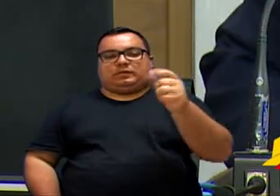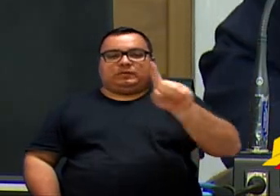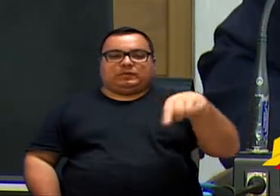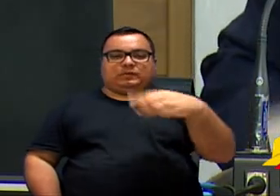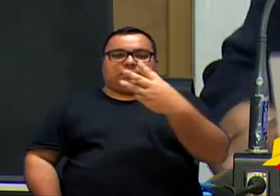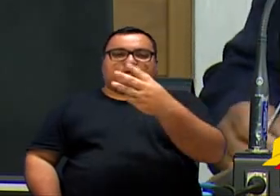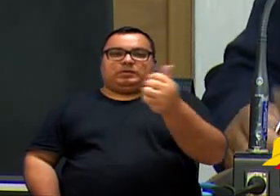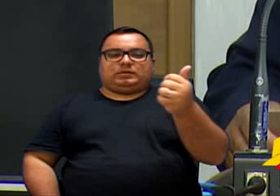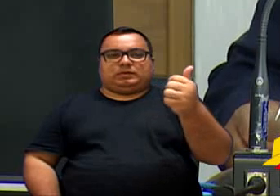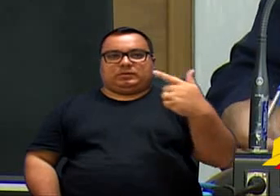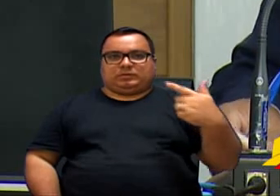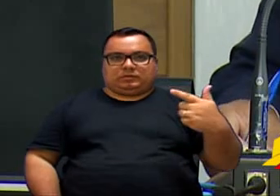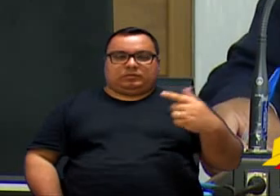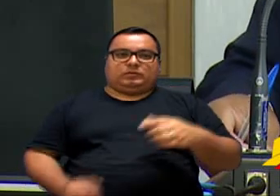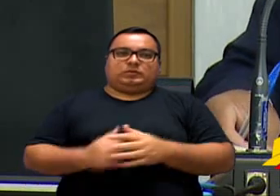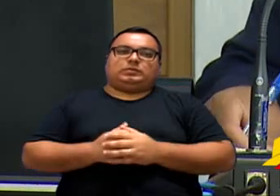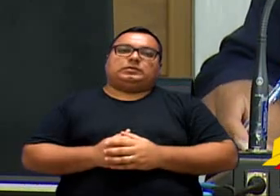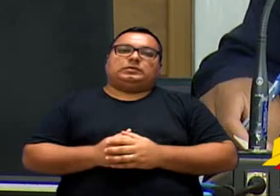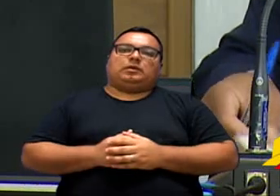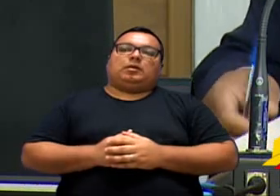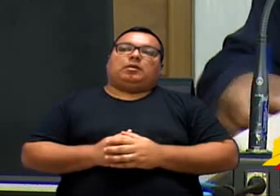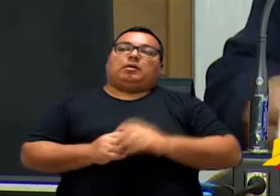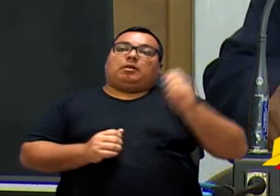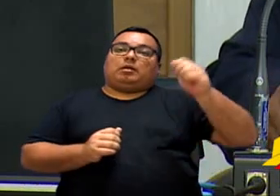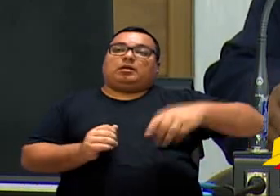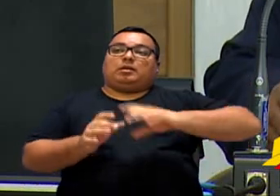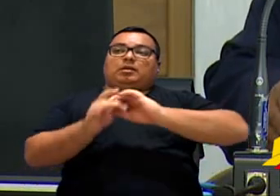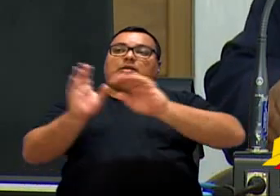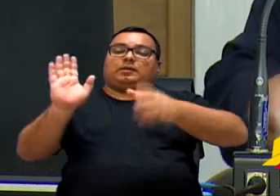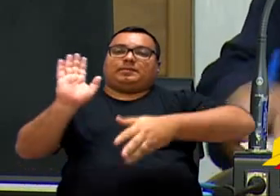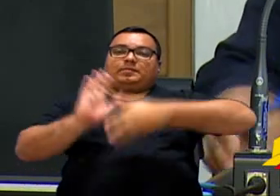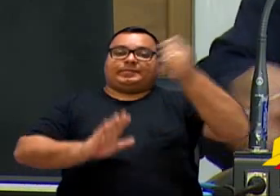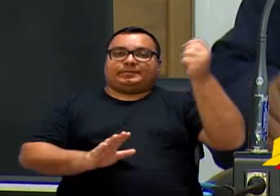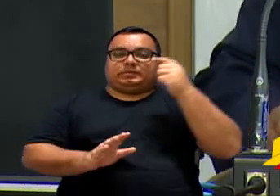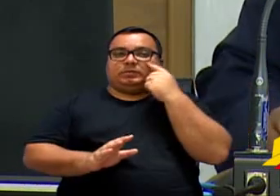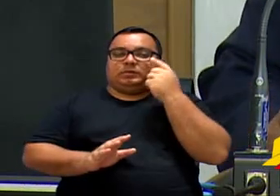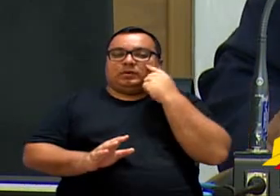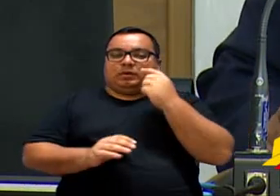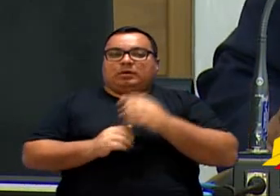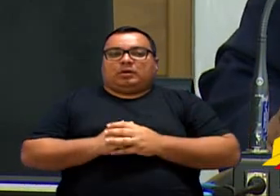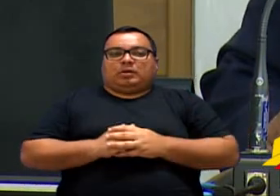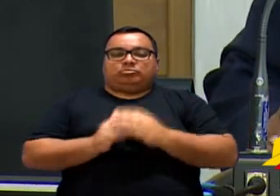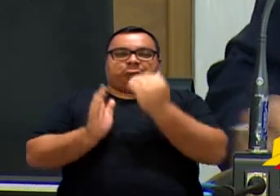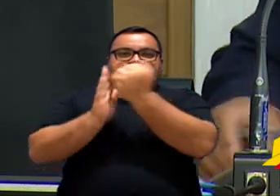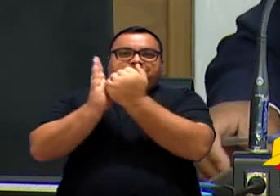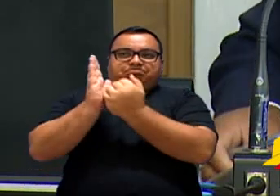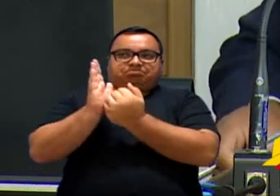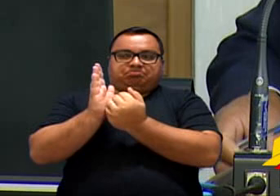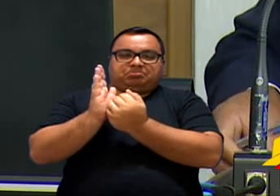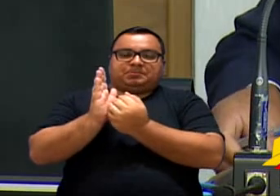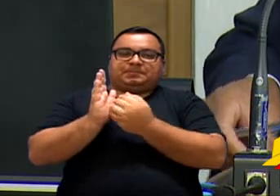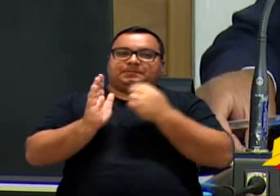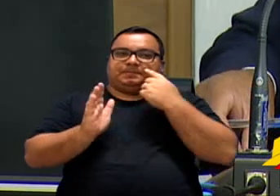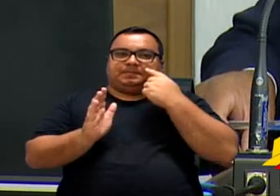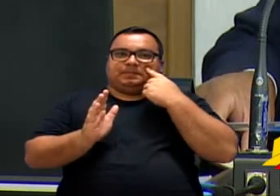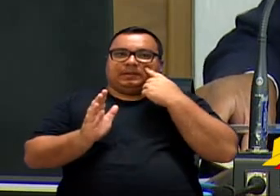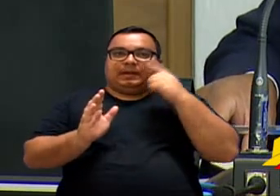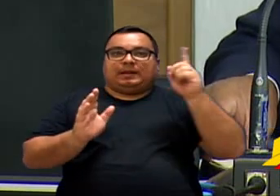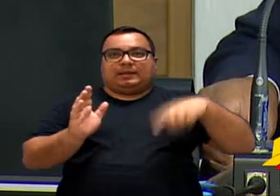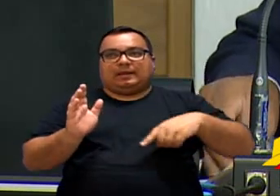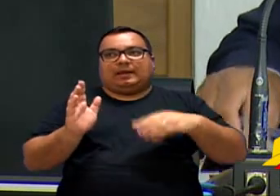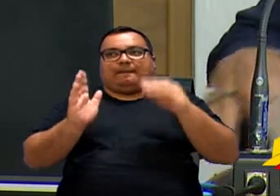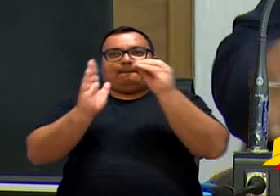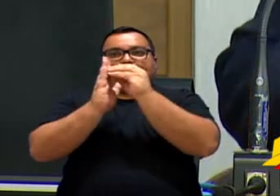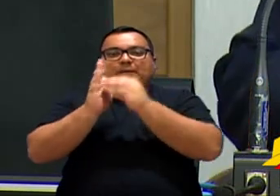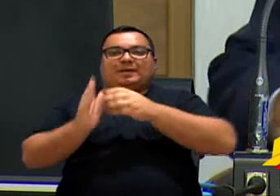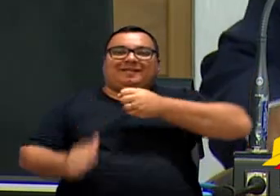Nosso regimento permite a dispensa das indicações. Algum vereador que tiver requerimentos